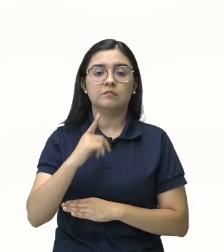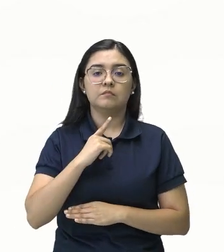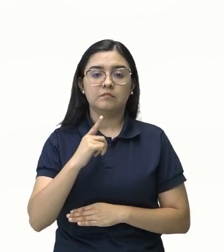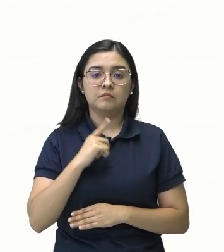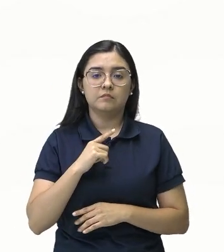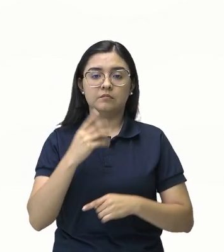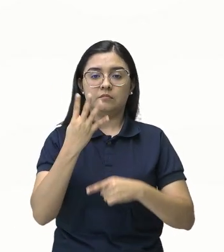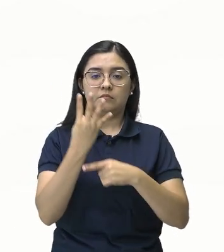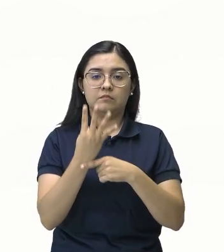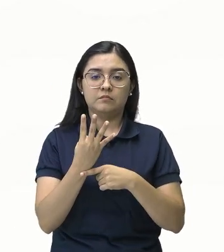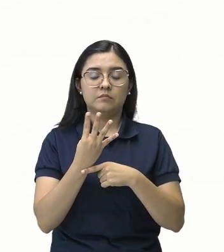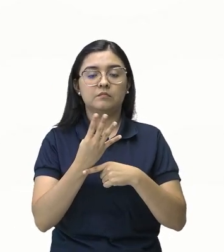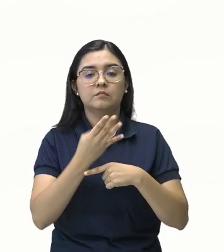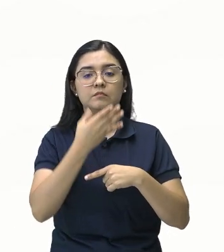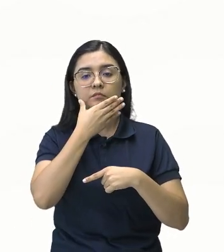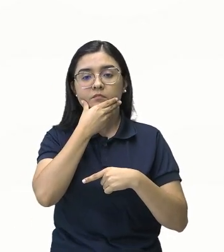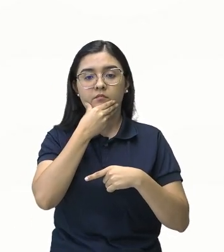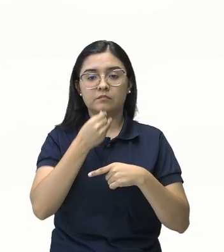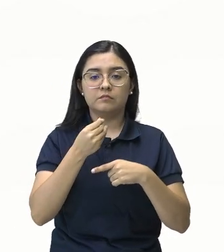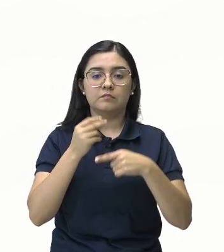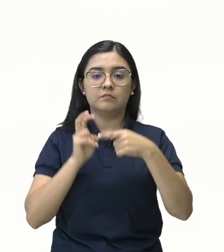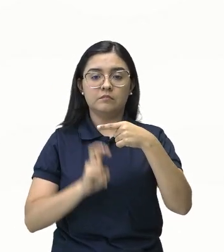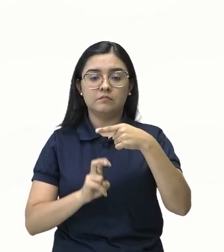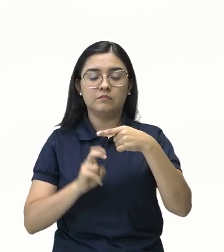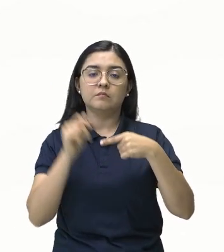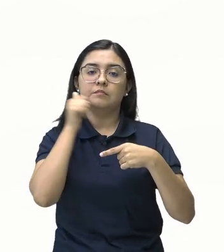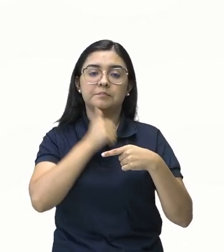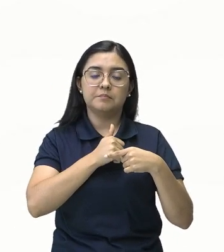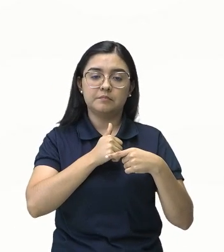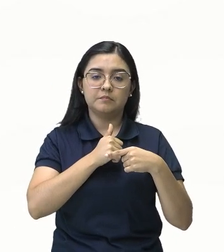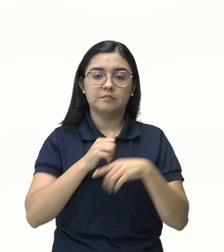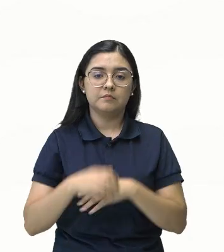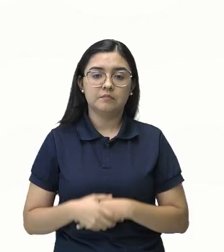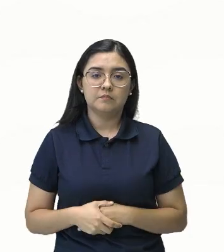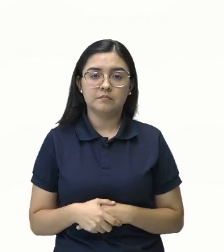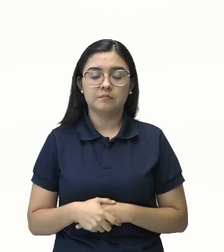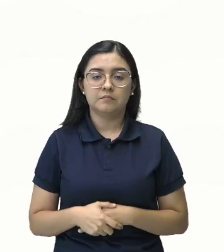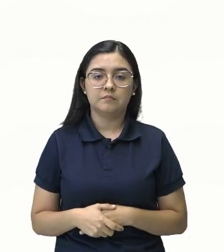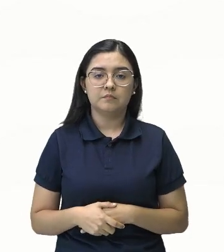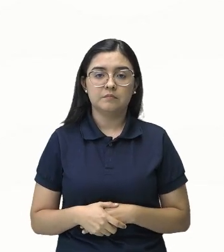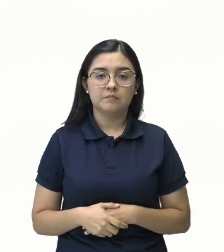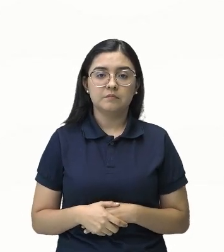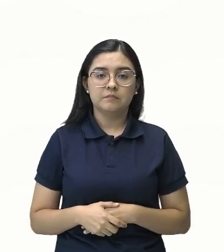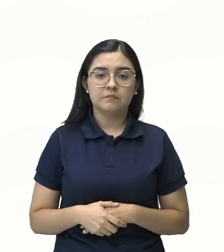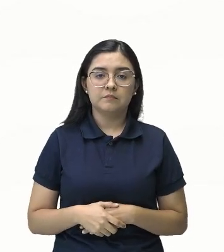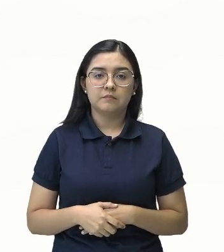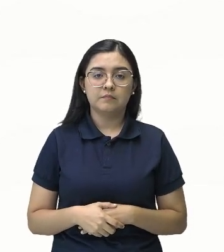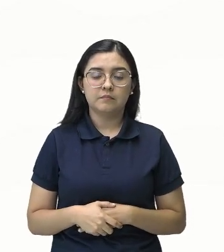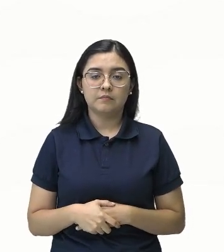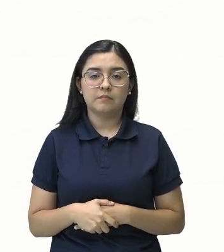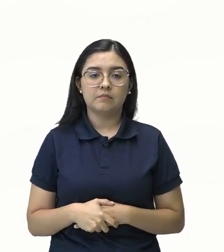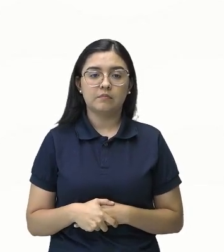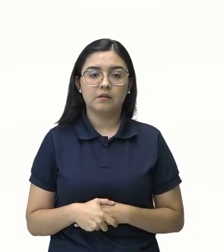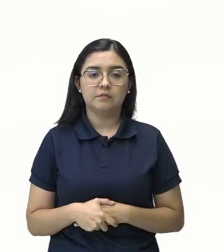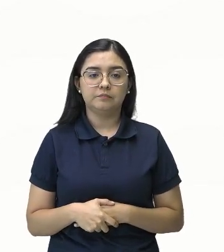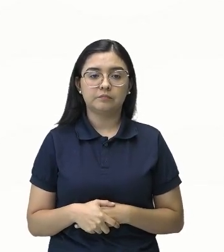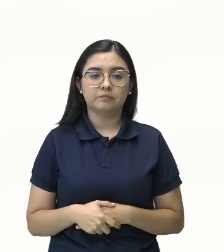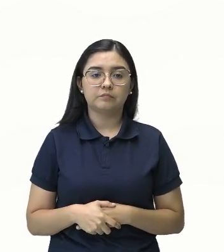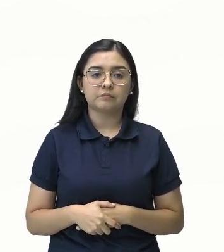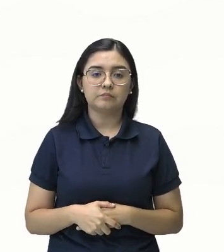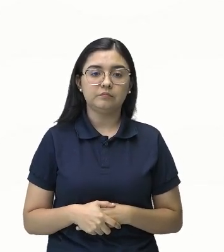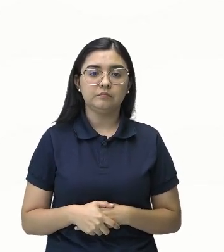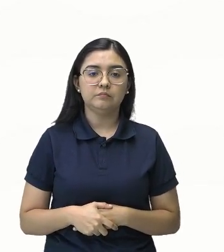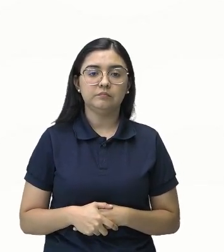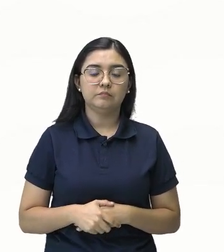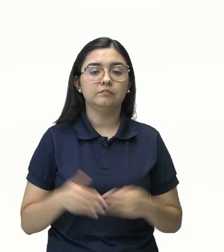temos 4 meninos para cada 5 meninas. Ok?